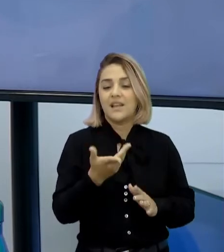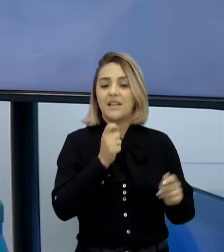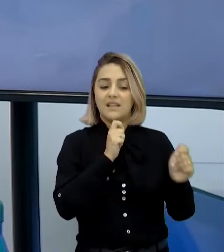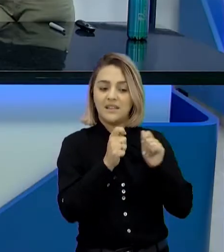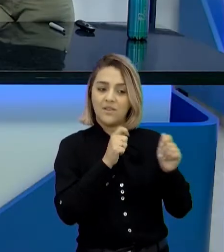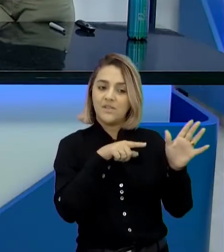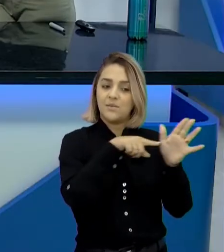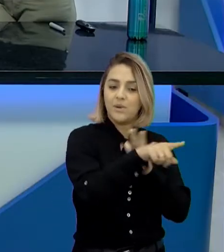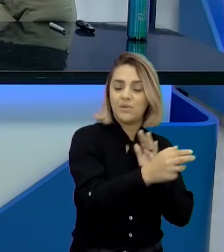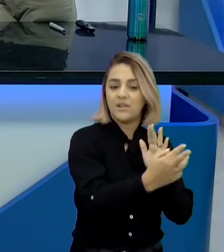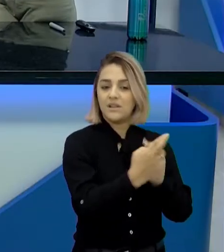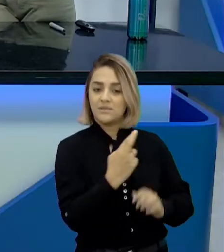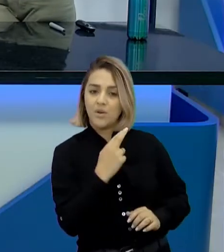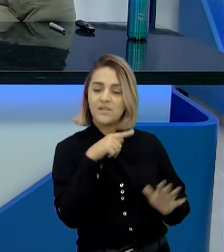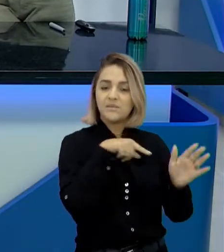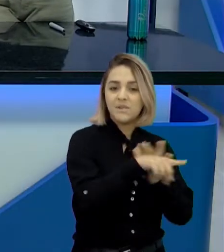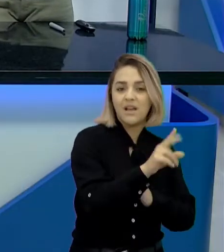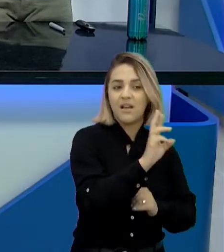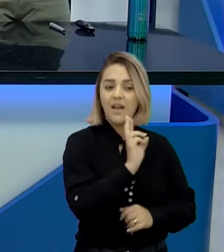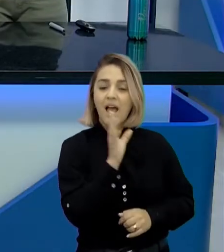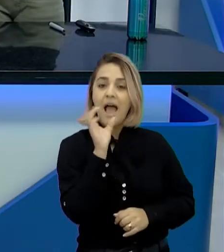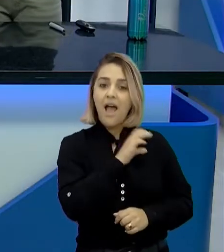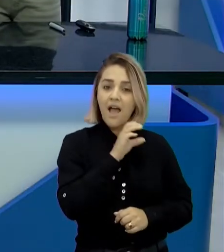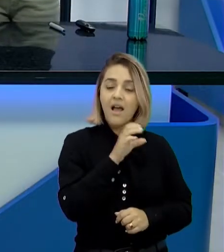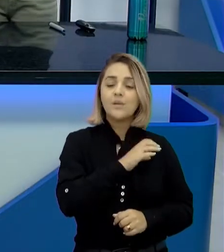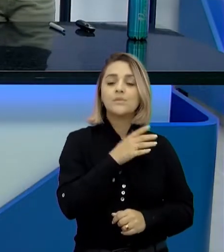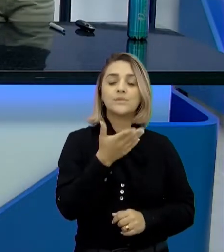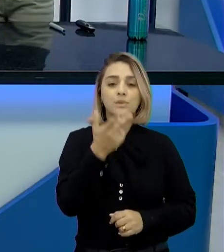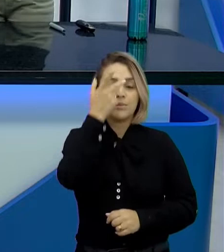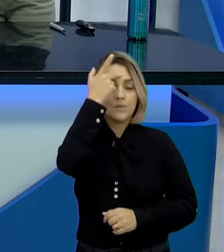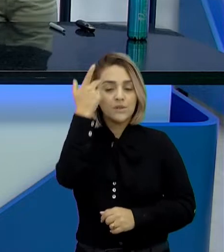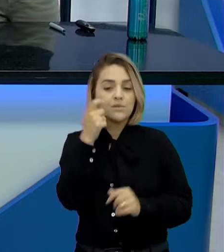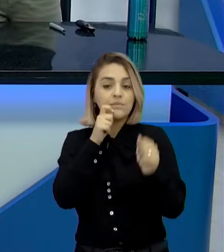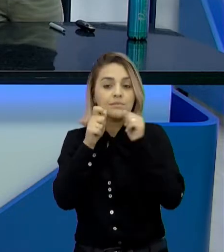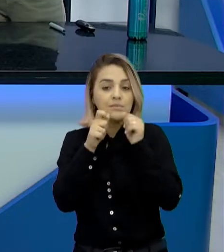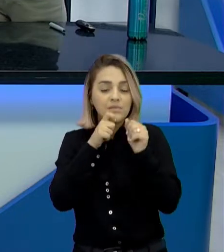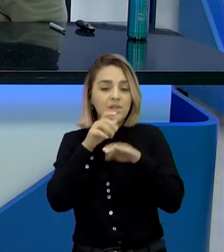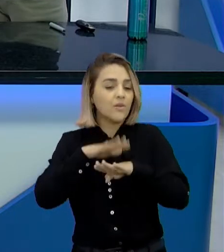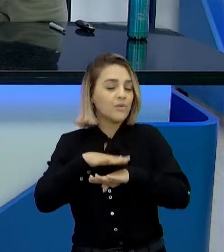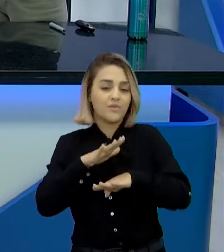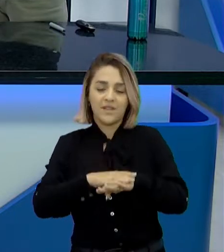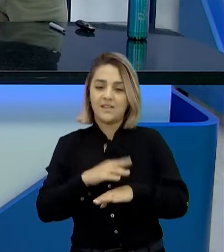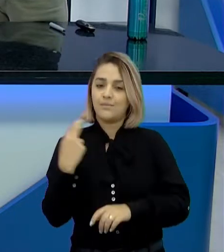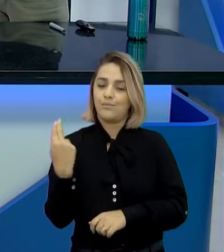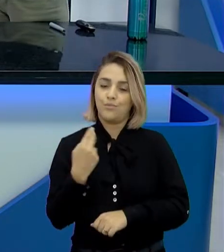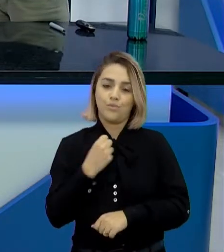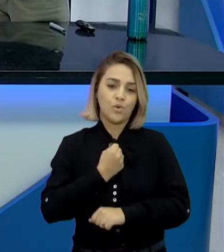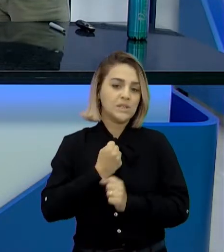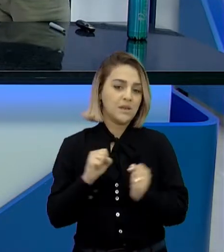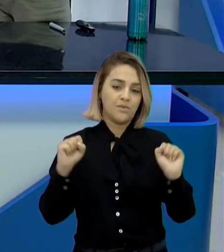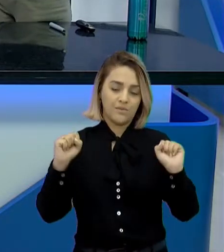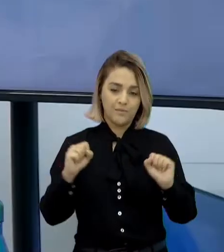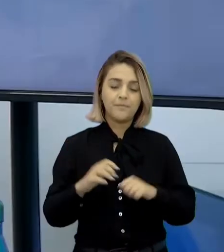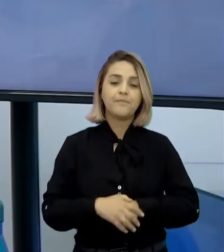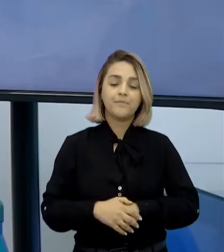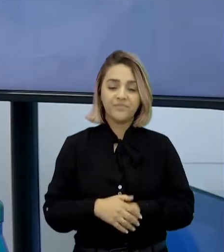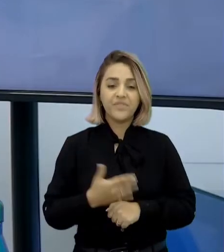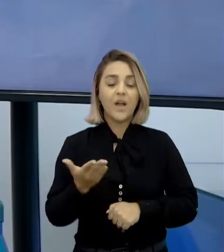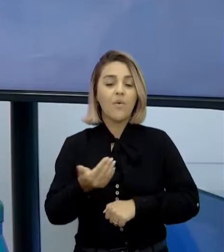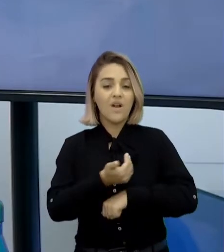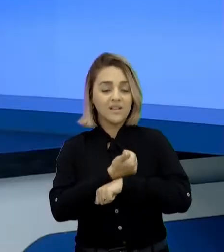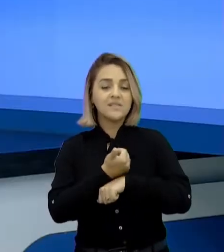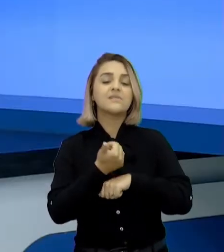ali, eu pergunto, você responde bem rápido, que o entrevistador não tenha feito, é impossível, né? De não ter feito uma